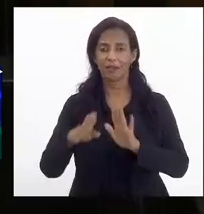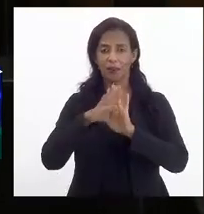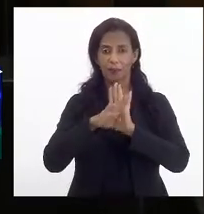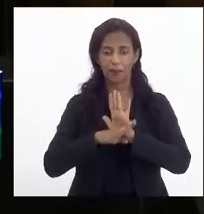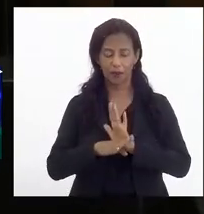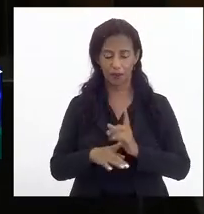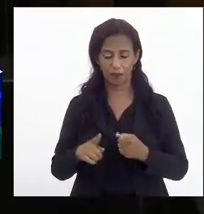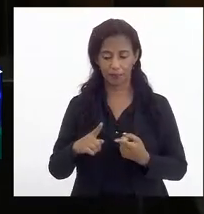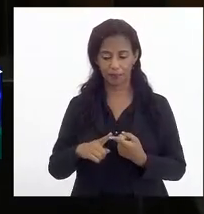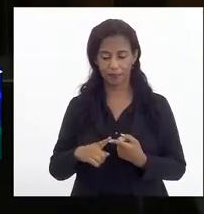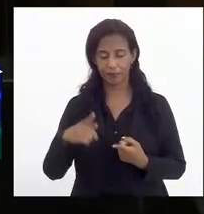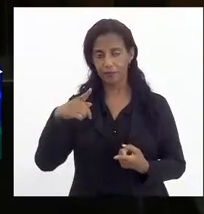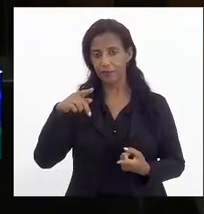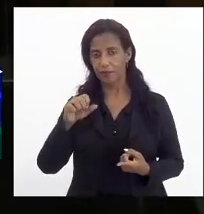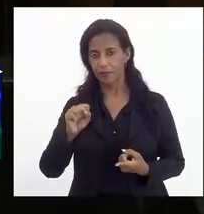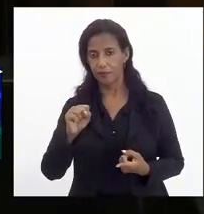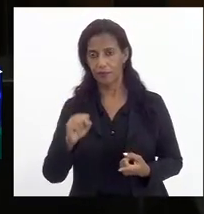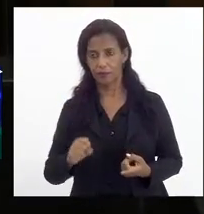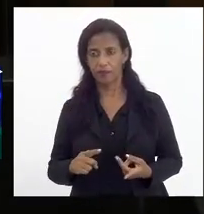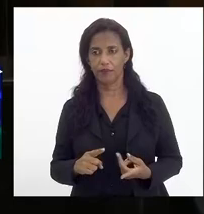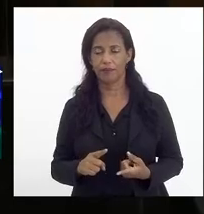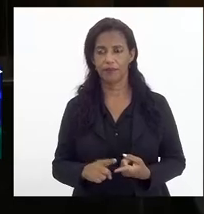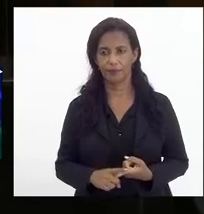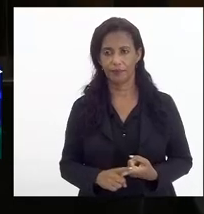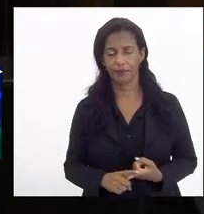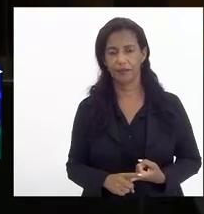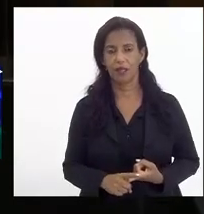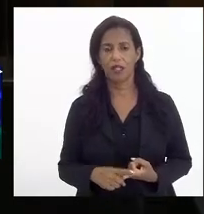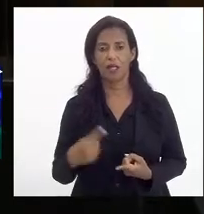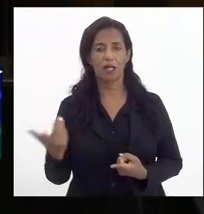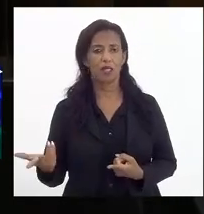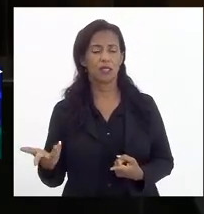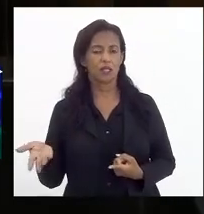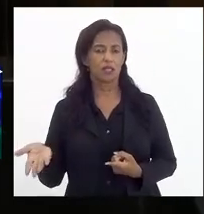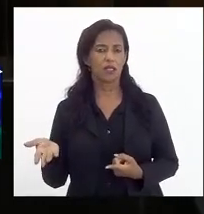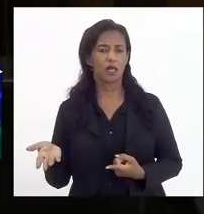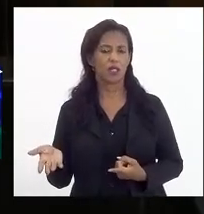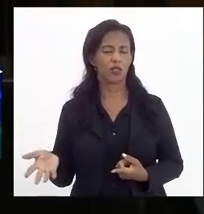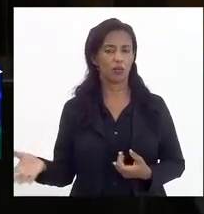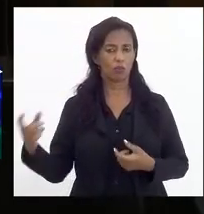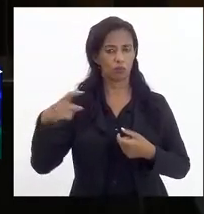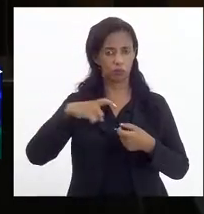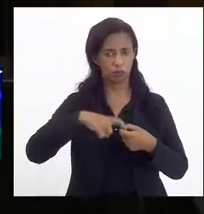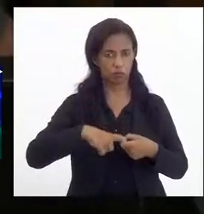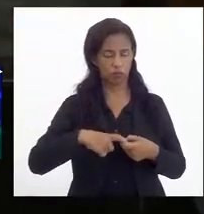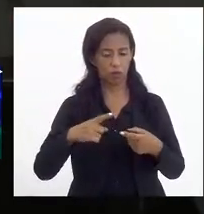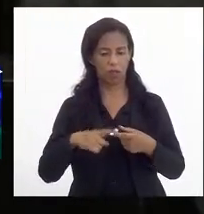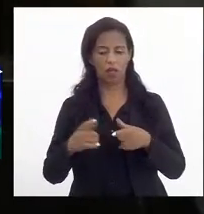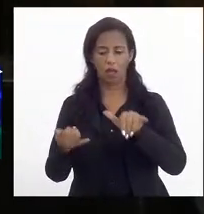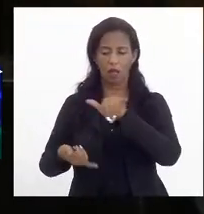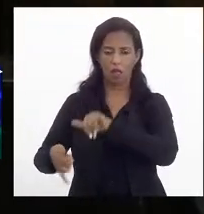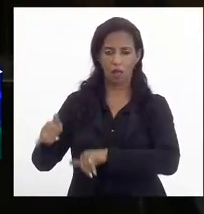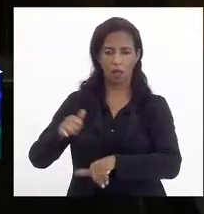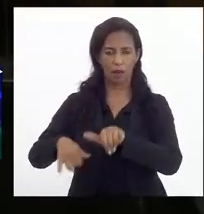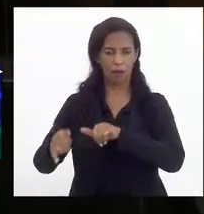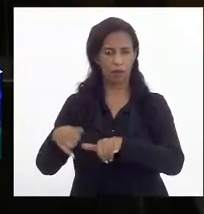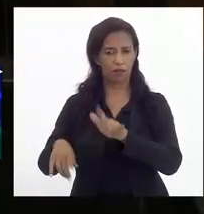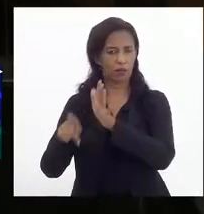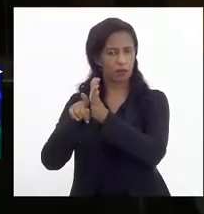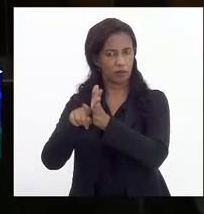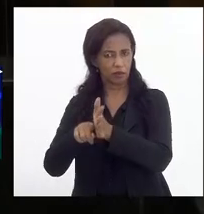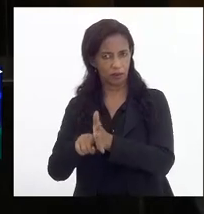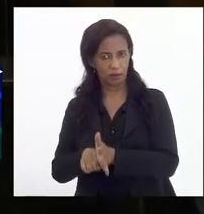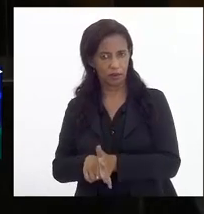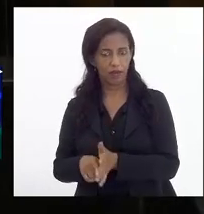programa de pós graduação seja os programas consolidados sejam aqueles em vias de consolidação laboratório de pesquisa que deverão